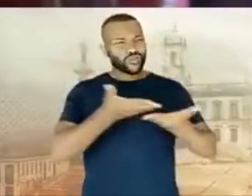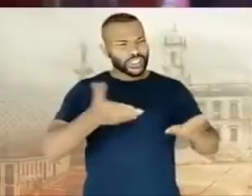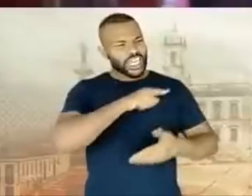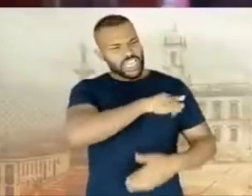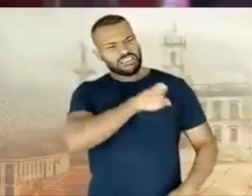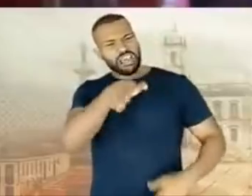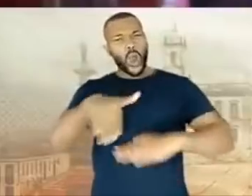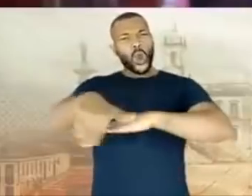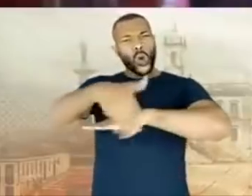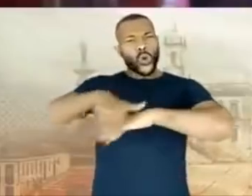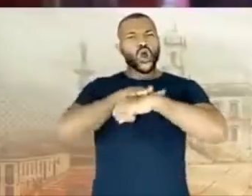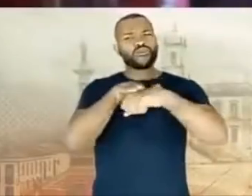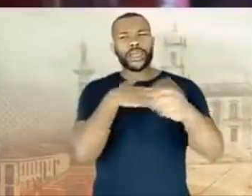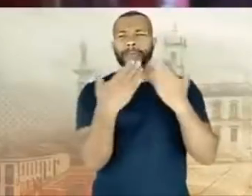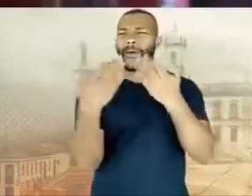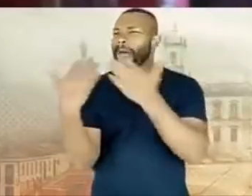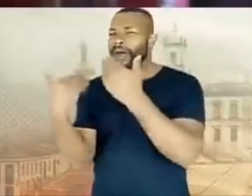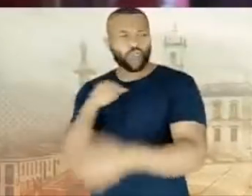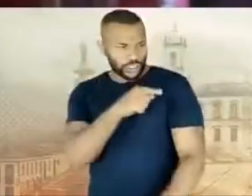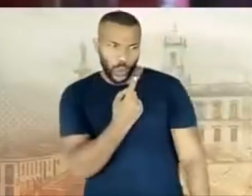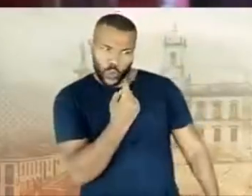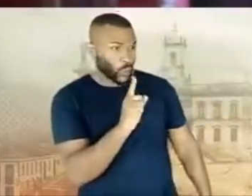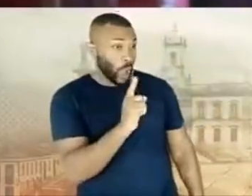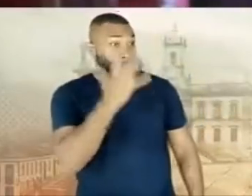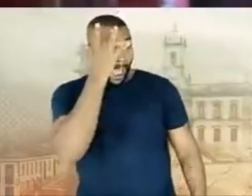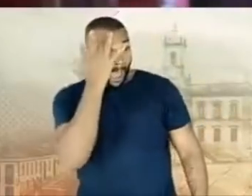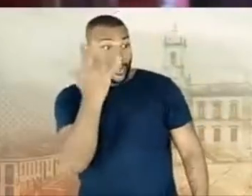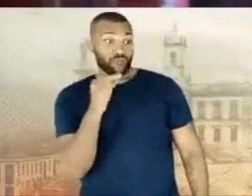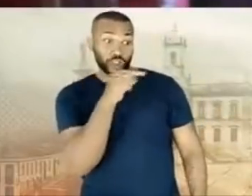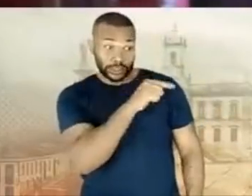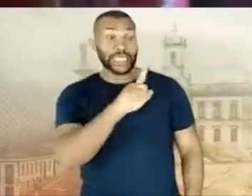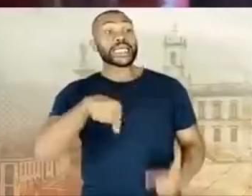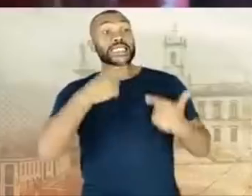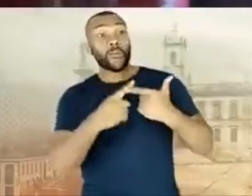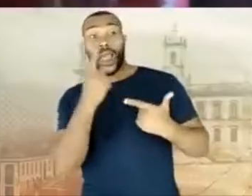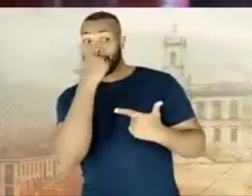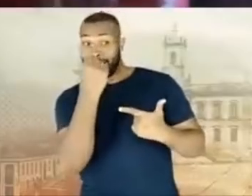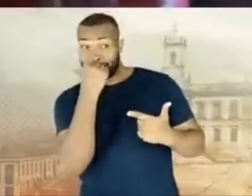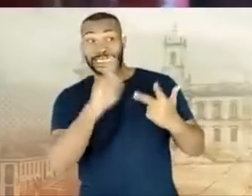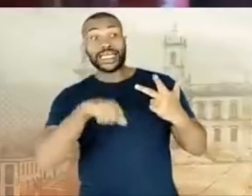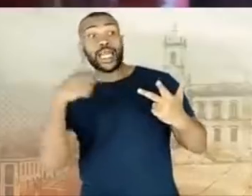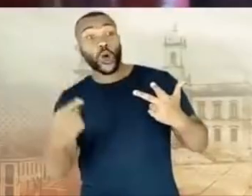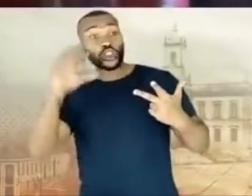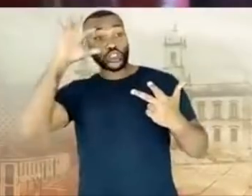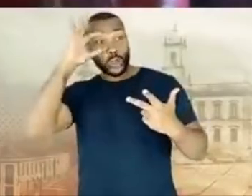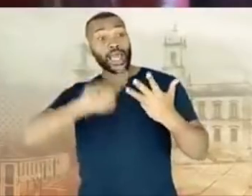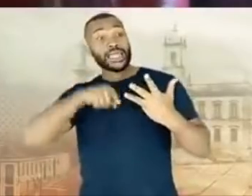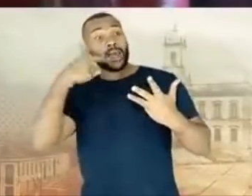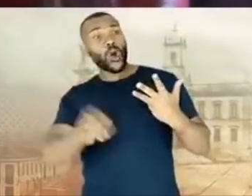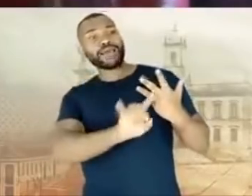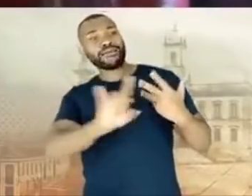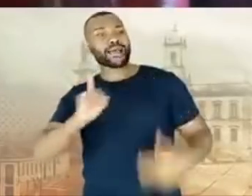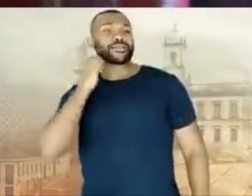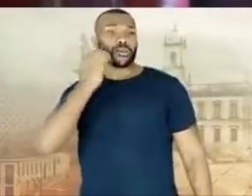povo. Não é só você, não. Amanhã vai estar você, depois vai estar a Gleice, depois vai estar a Dilma, depois vai estar cada deputado, depois vai estar eu, depois